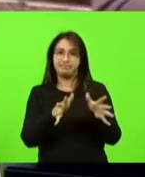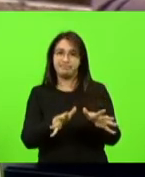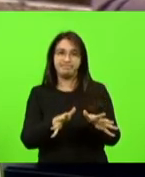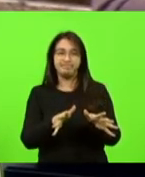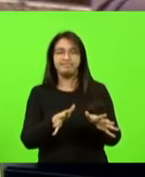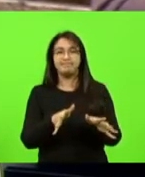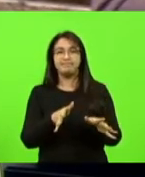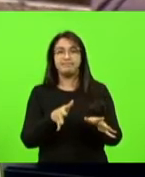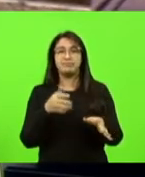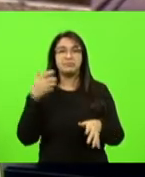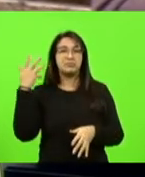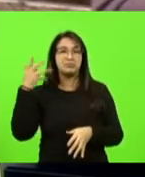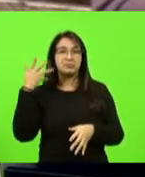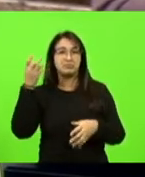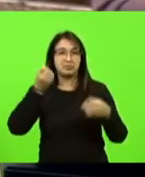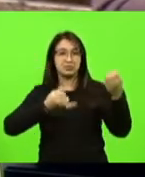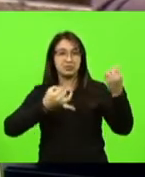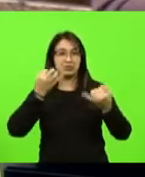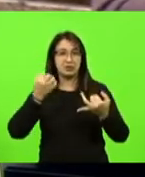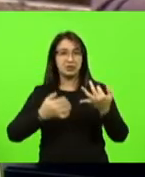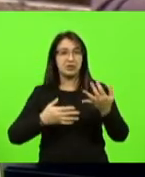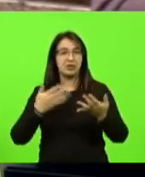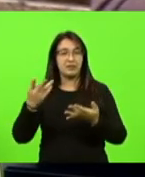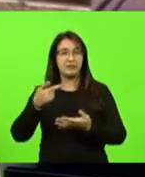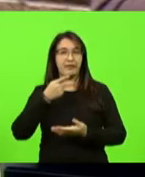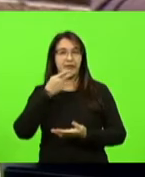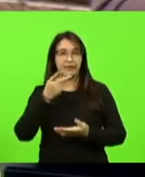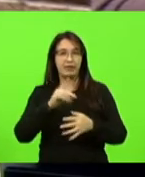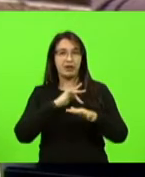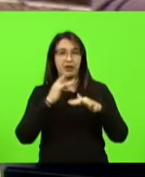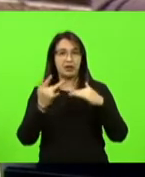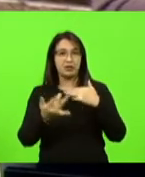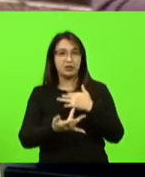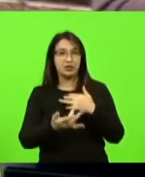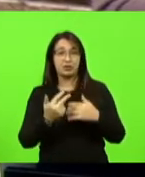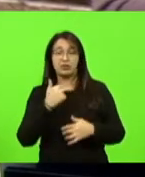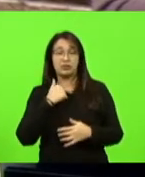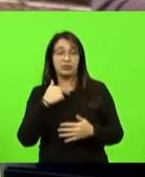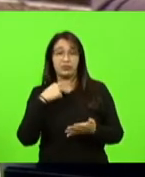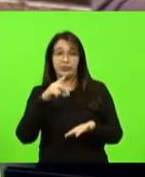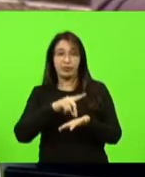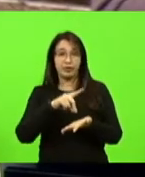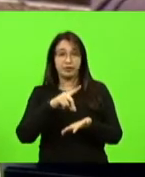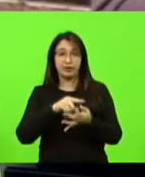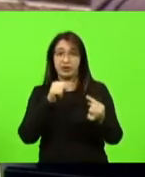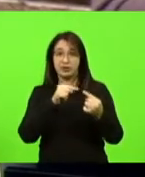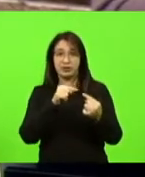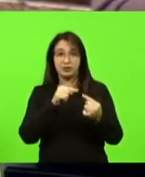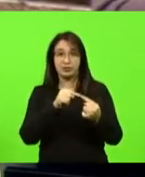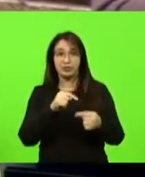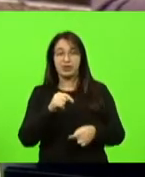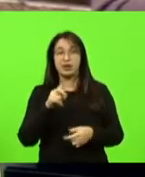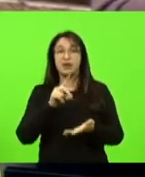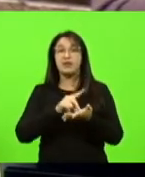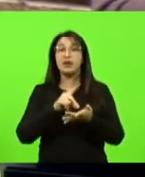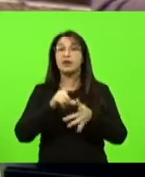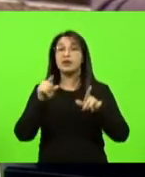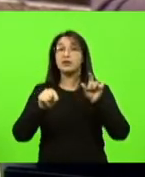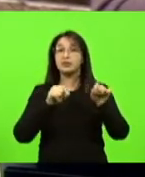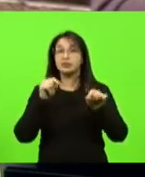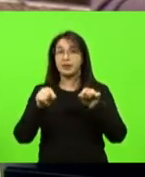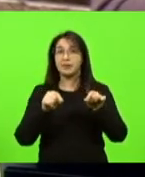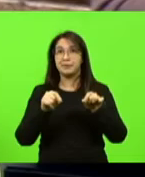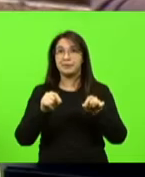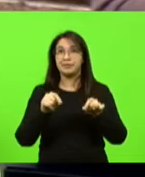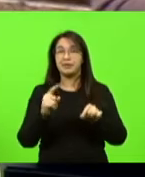tribuna, que vai correr as redes sociais, não pode ser a verdade. A verdade, gente, é que nós